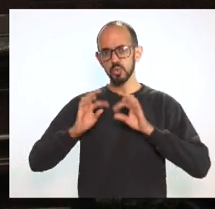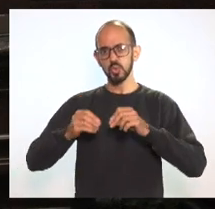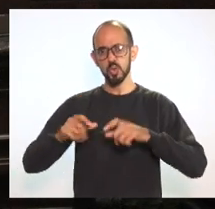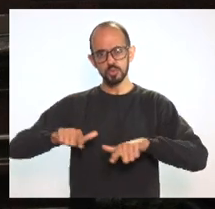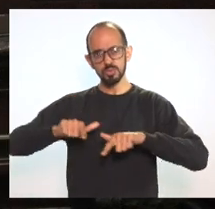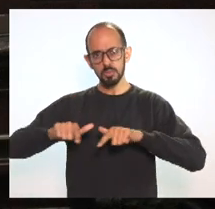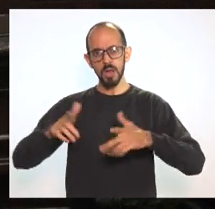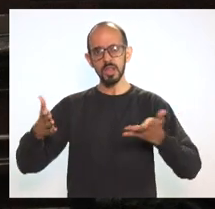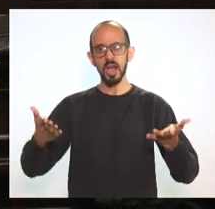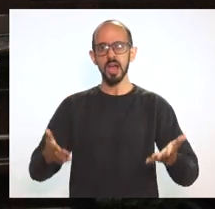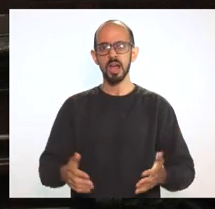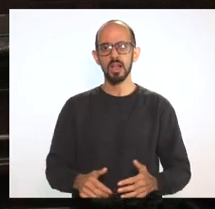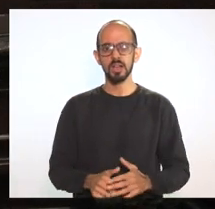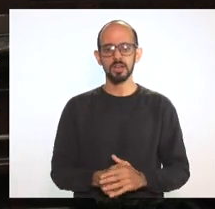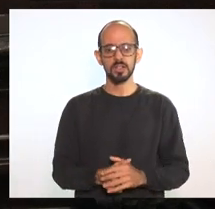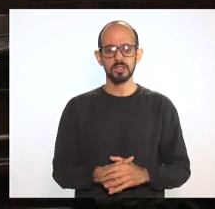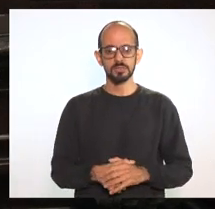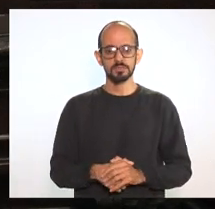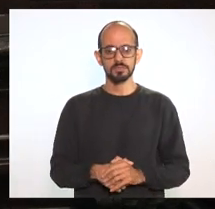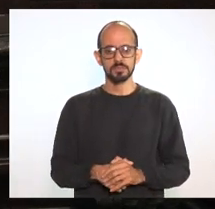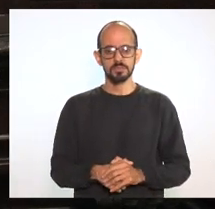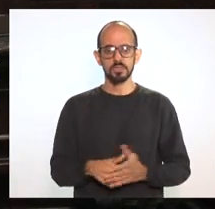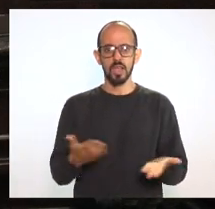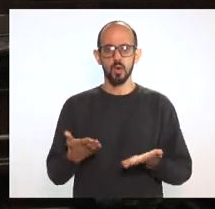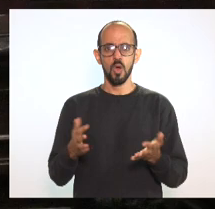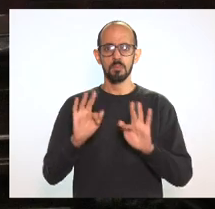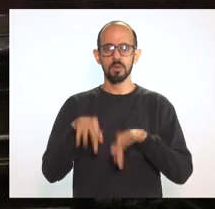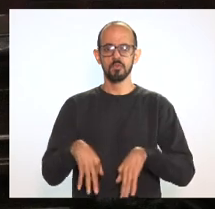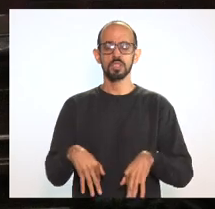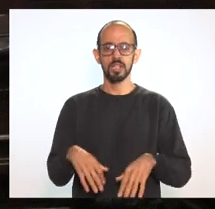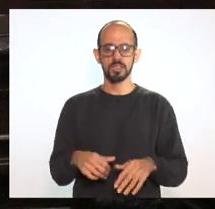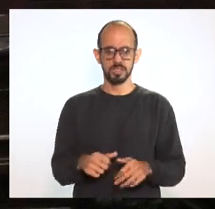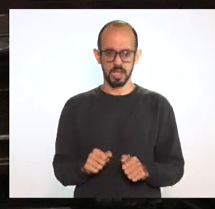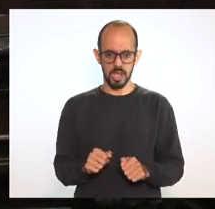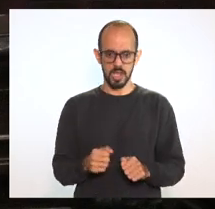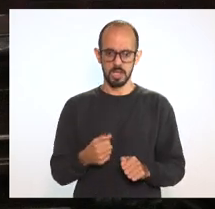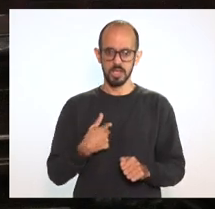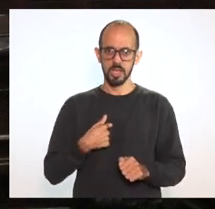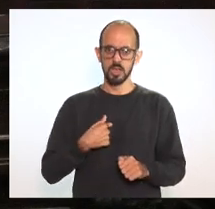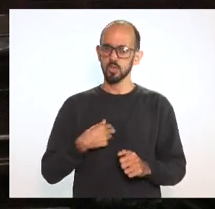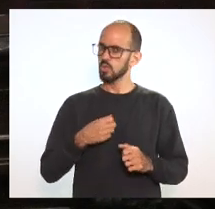concluir, deputado Paul Bell. Para concluir, presidente, fica a minha indignação